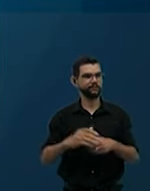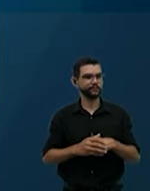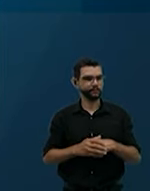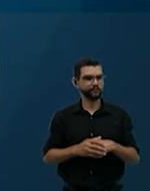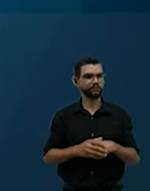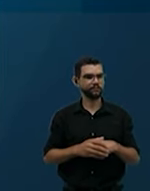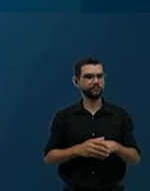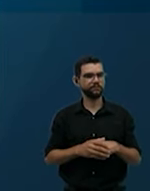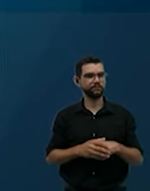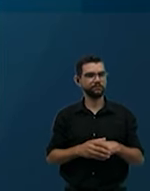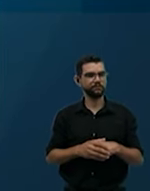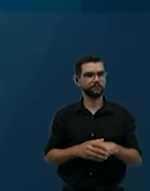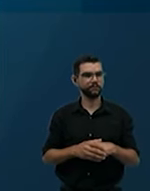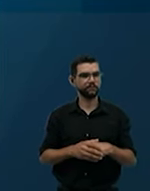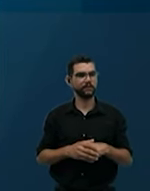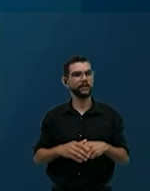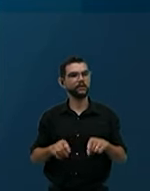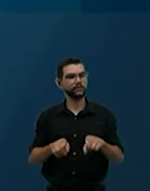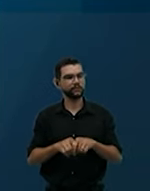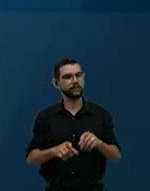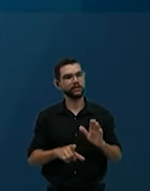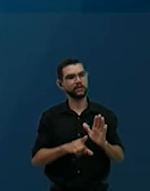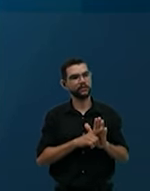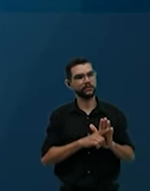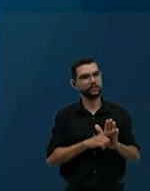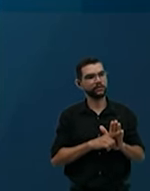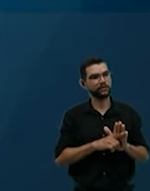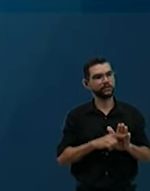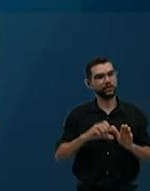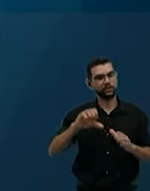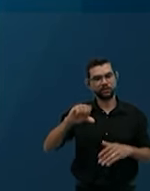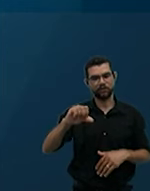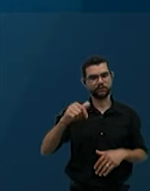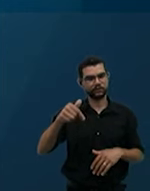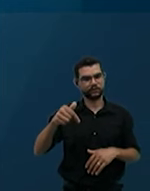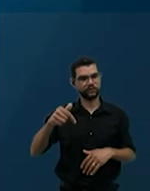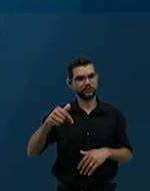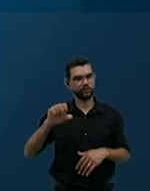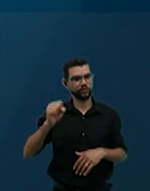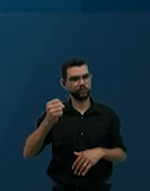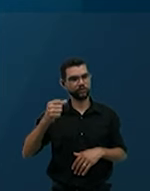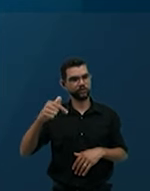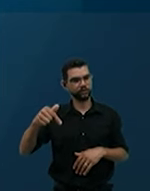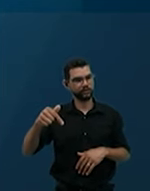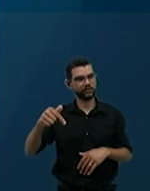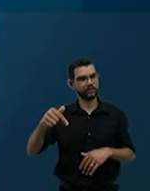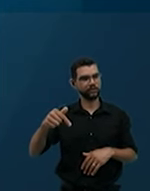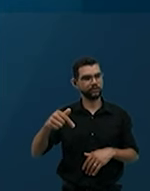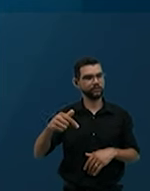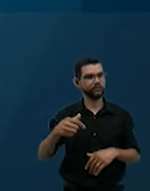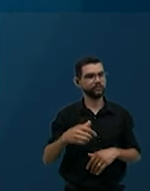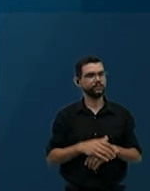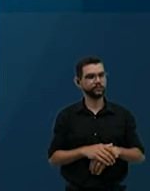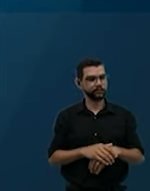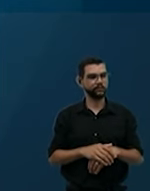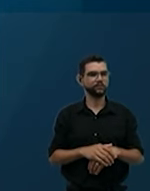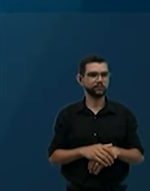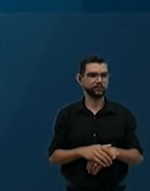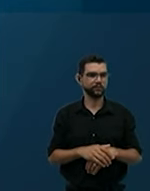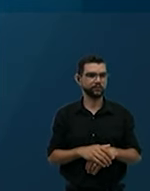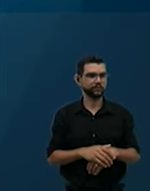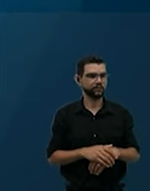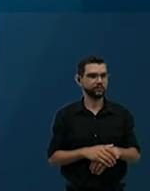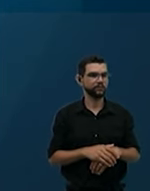legislação 9784 de 99 e em todo o arcabouço, em toda a legislação previdenciária que também